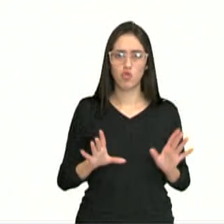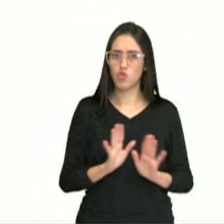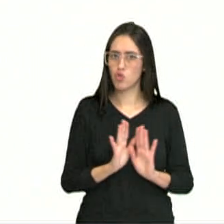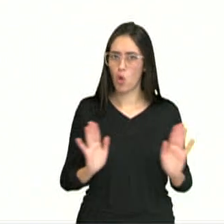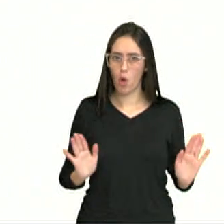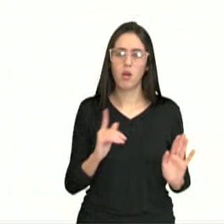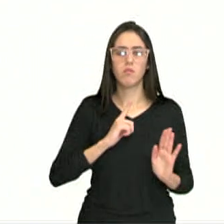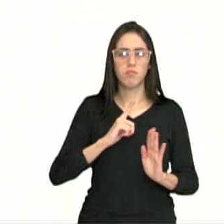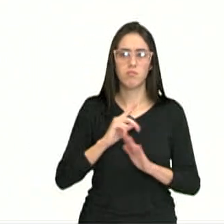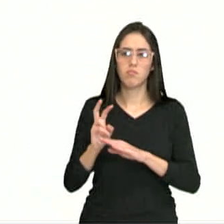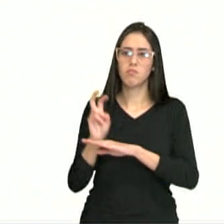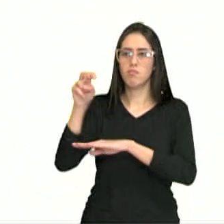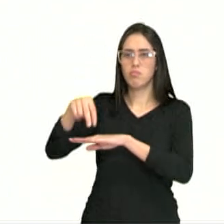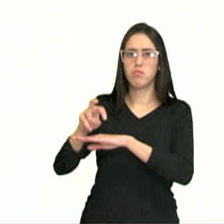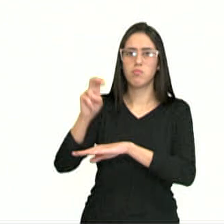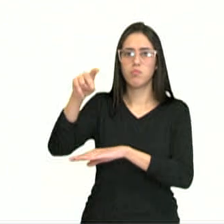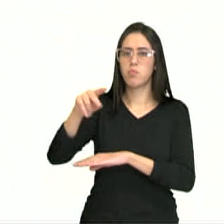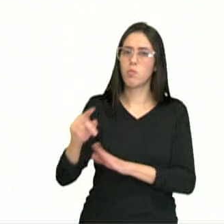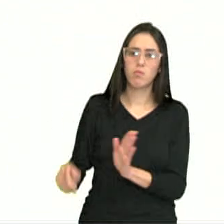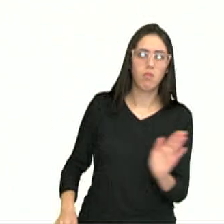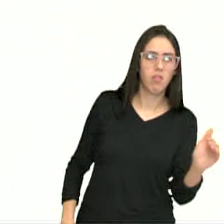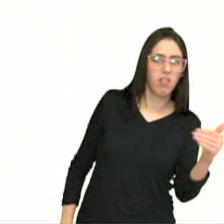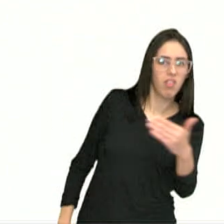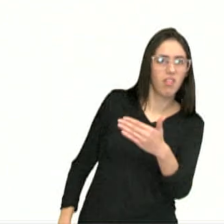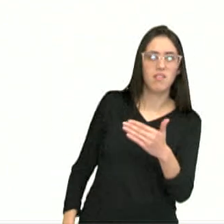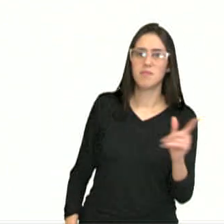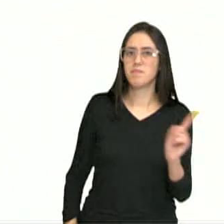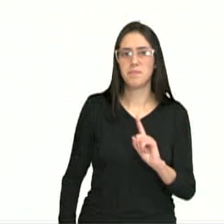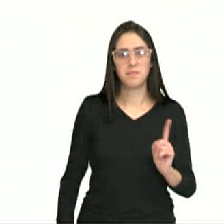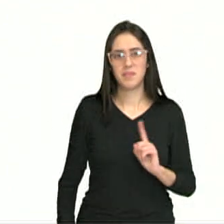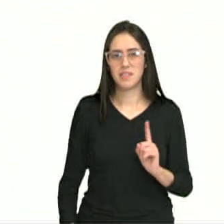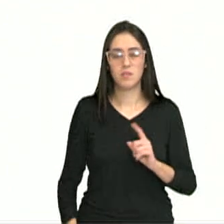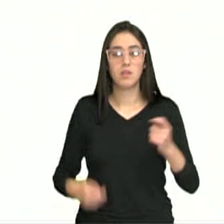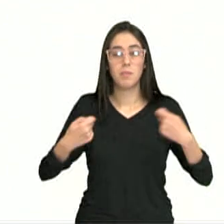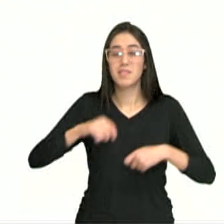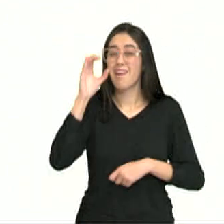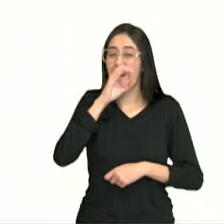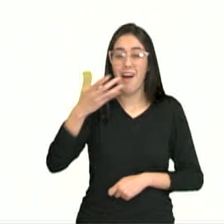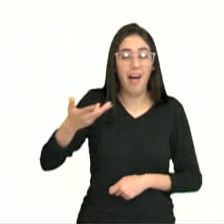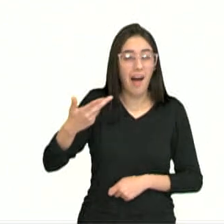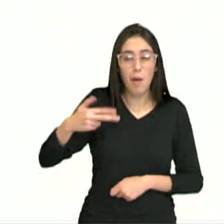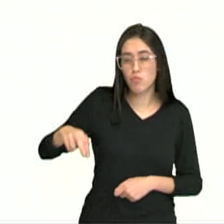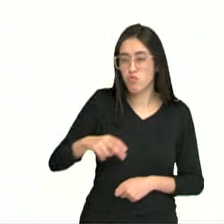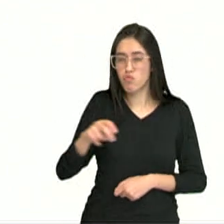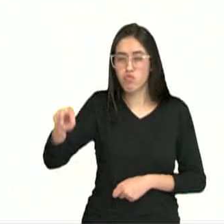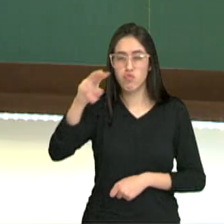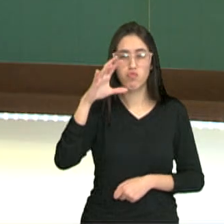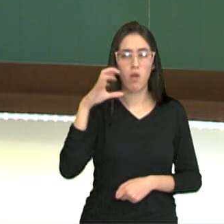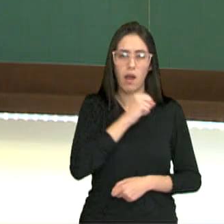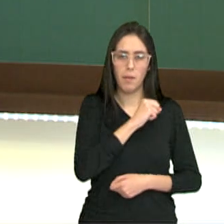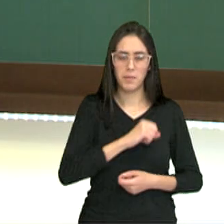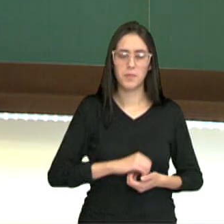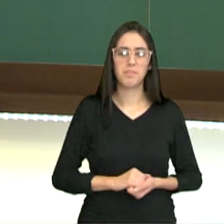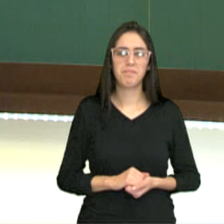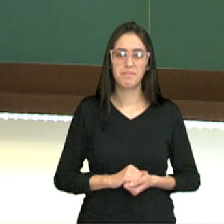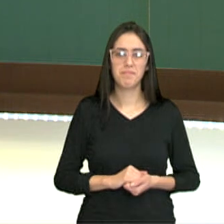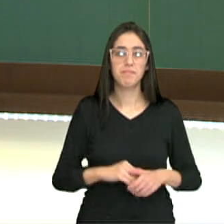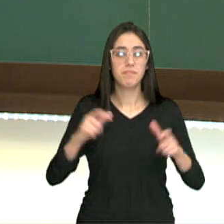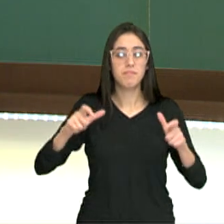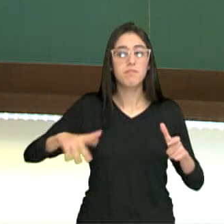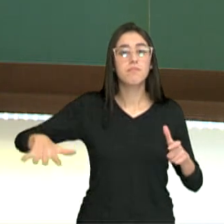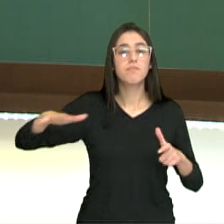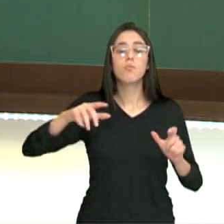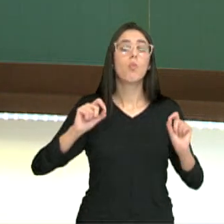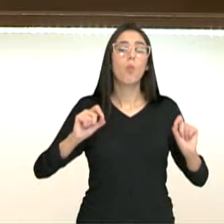esses obstáculos, nunca desviando, o mais rápido possível, o mais rápido que conseguirem. O espaço ideal é a